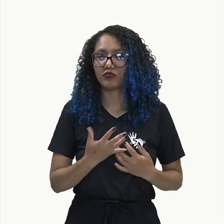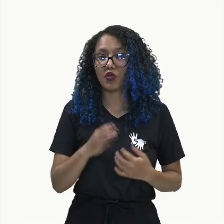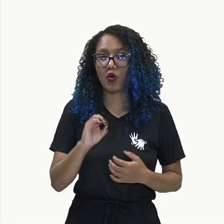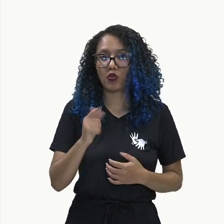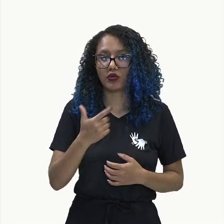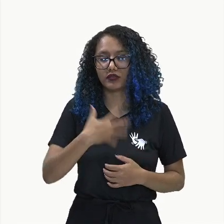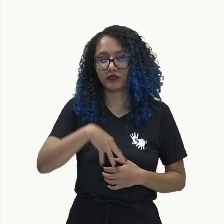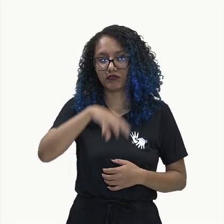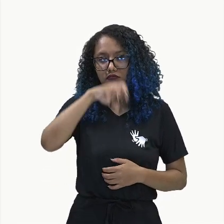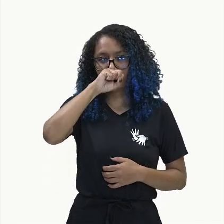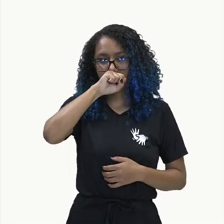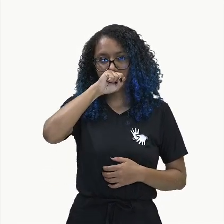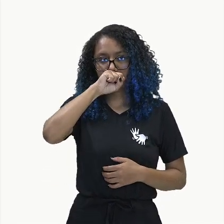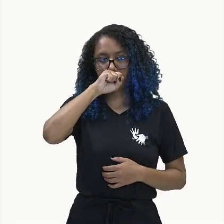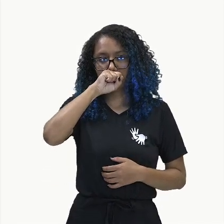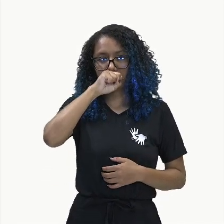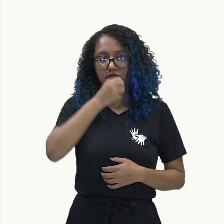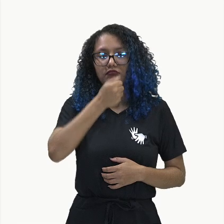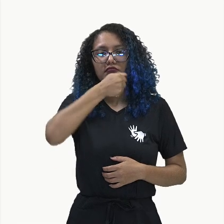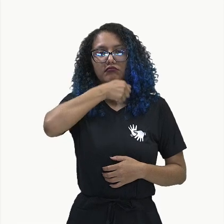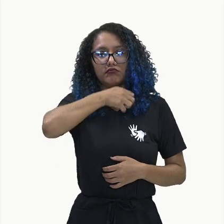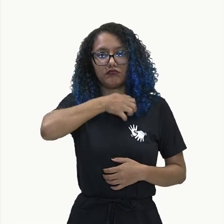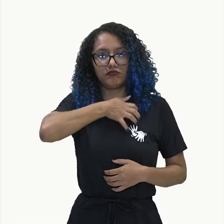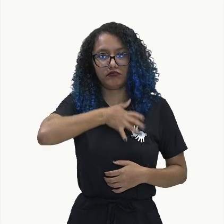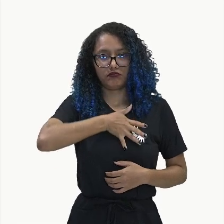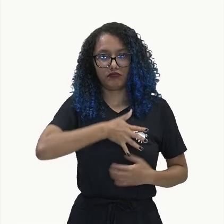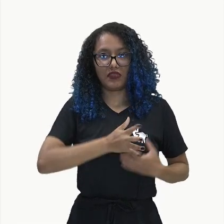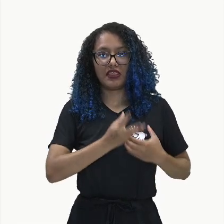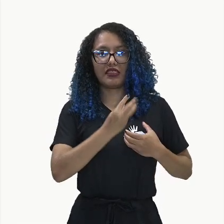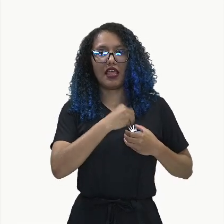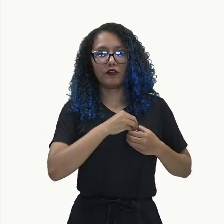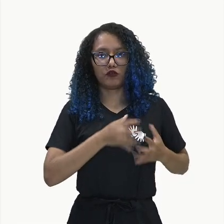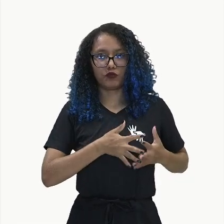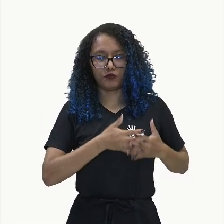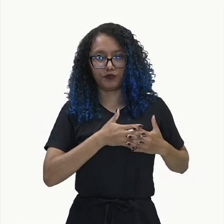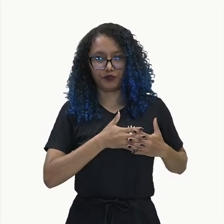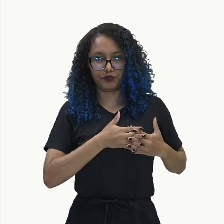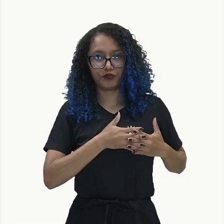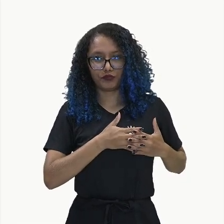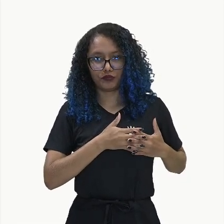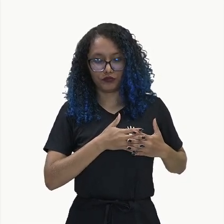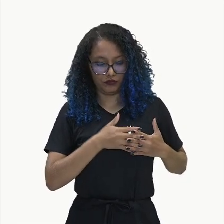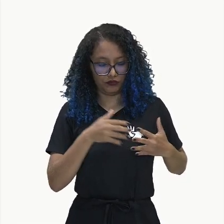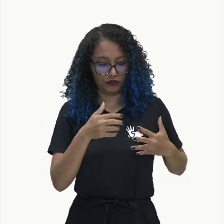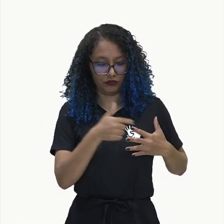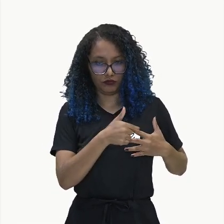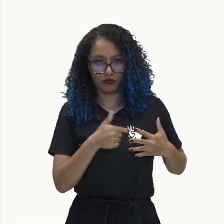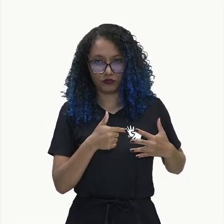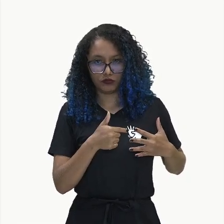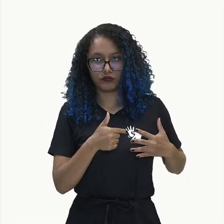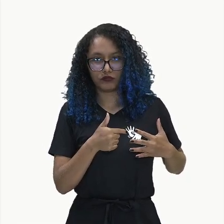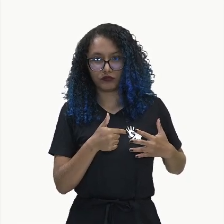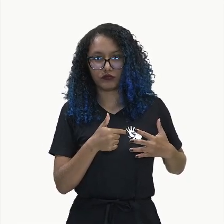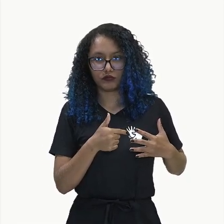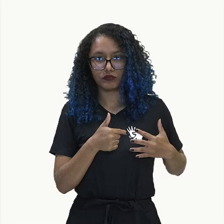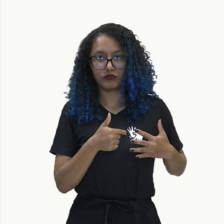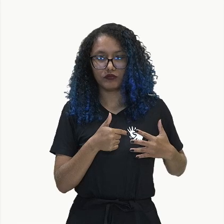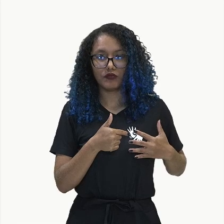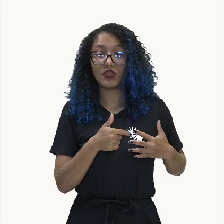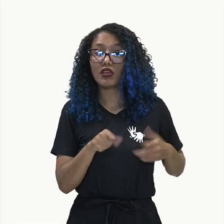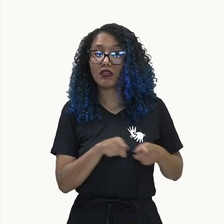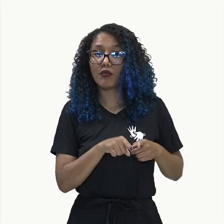passa por difusão para o interior dos capilares, olha aí. E o gás carbônico presente